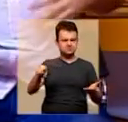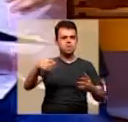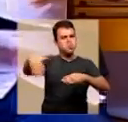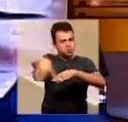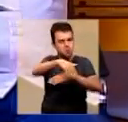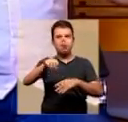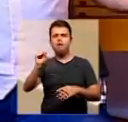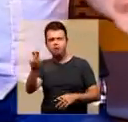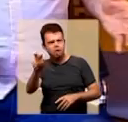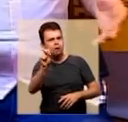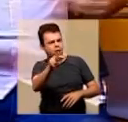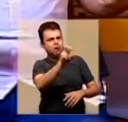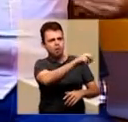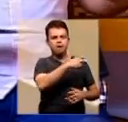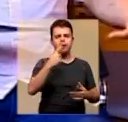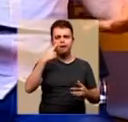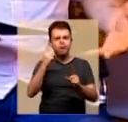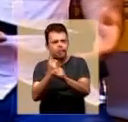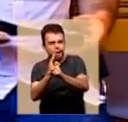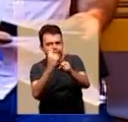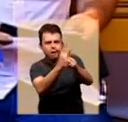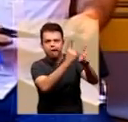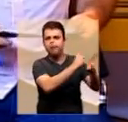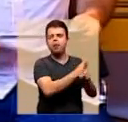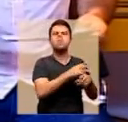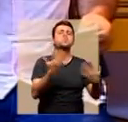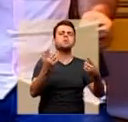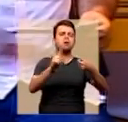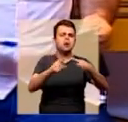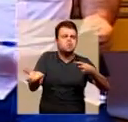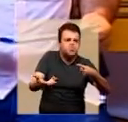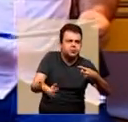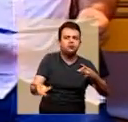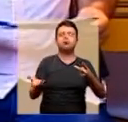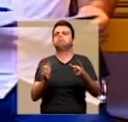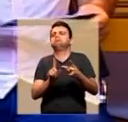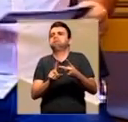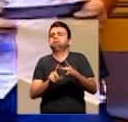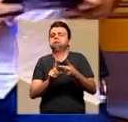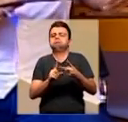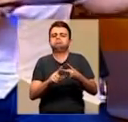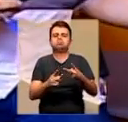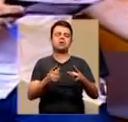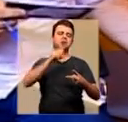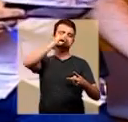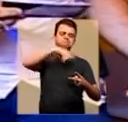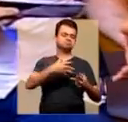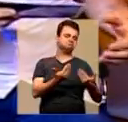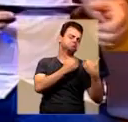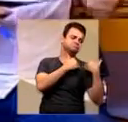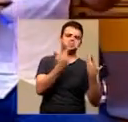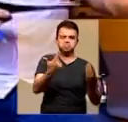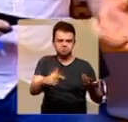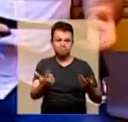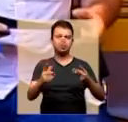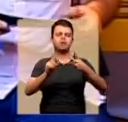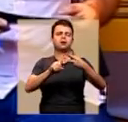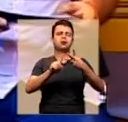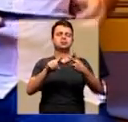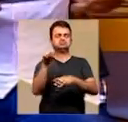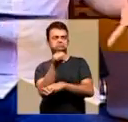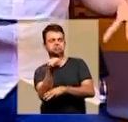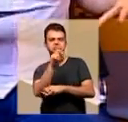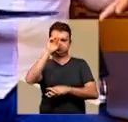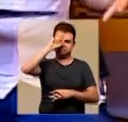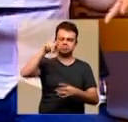rua, que tabula isso, o que é alta velocidade, é irresponsabilidade, é a má